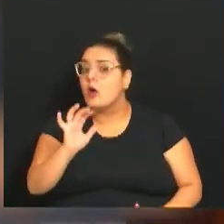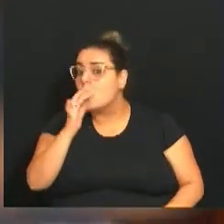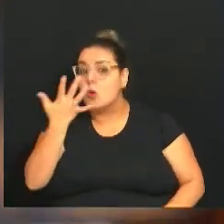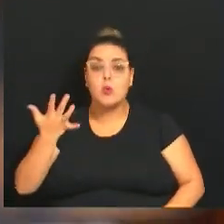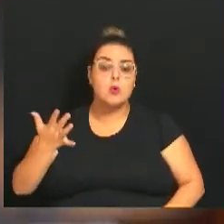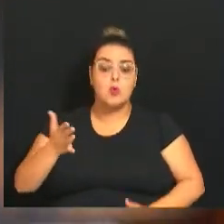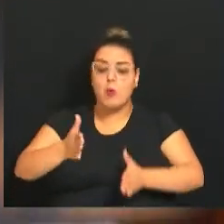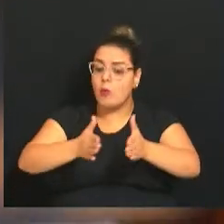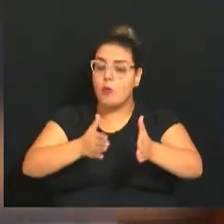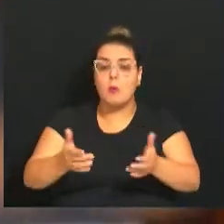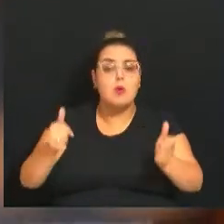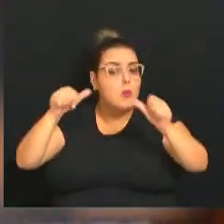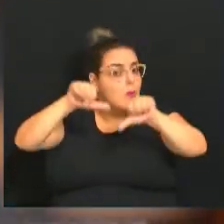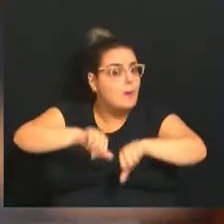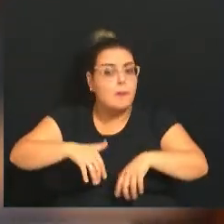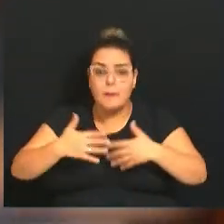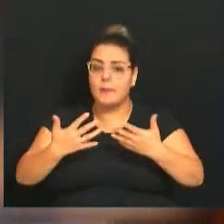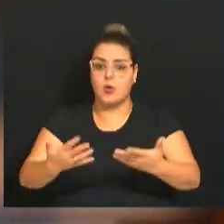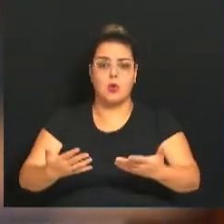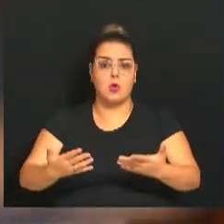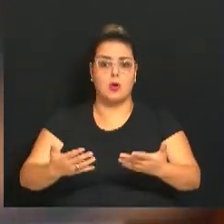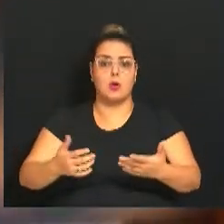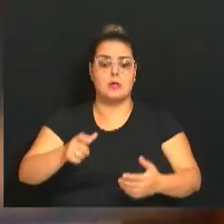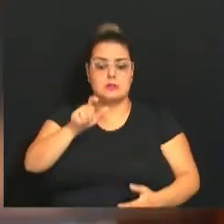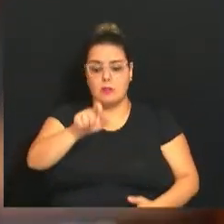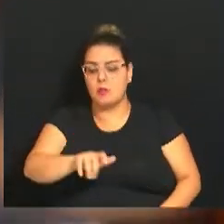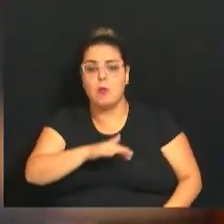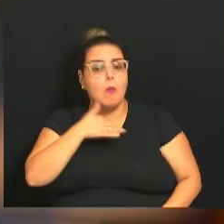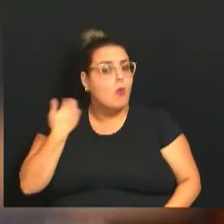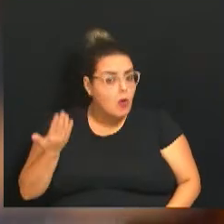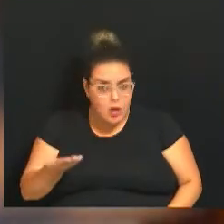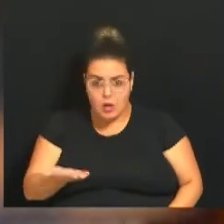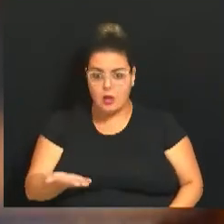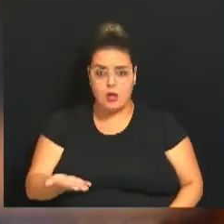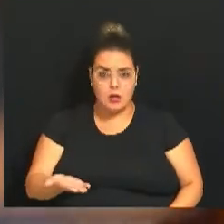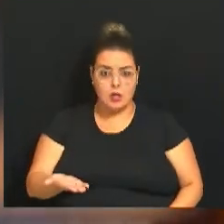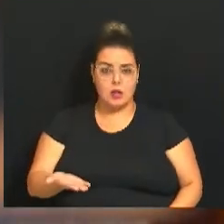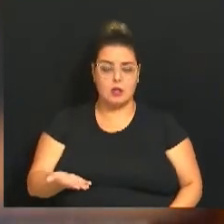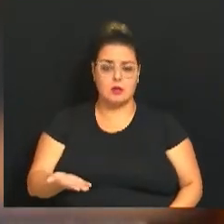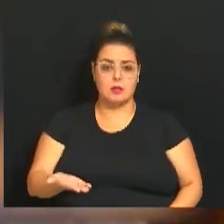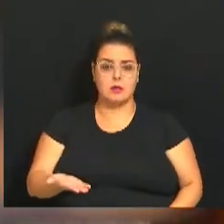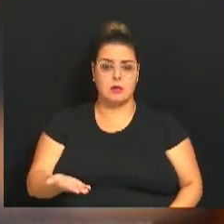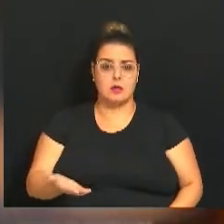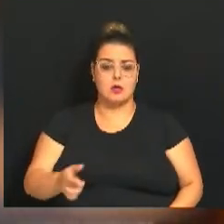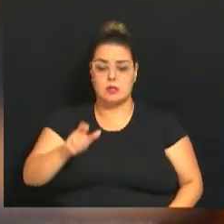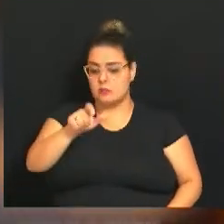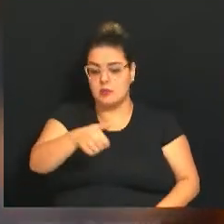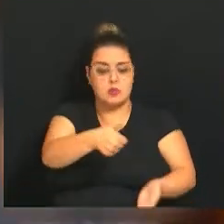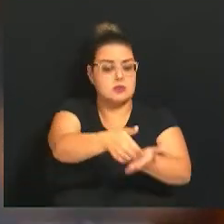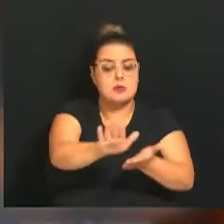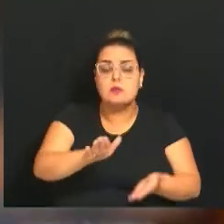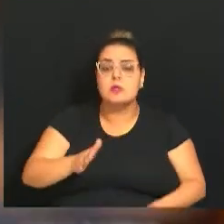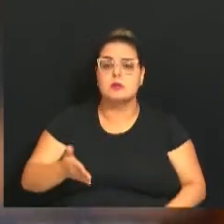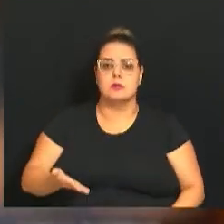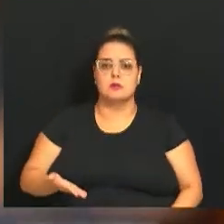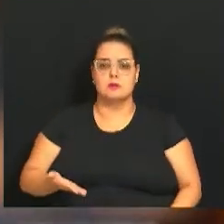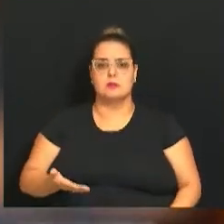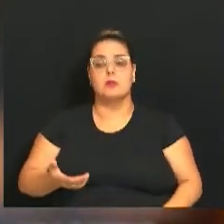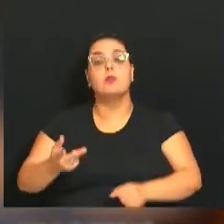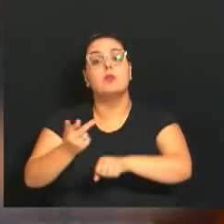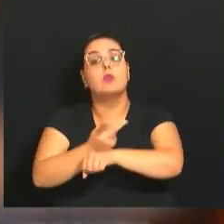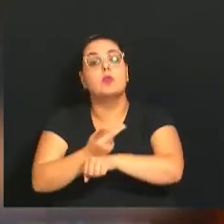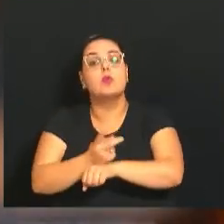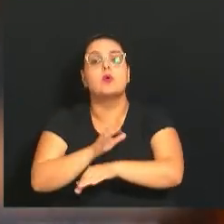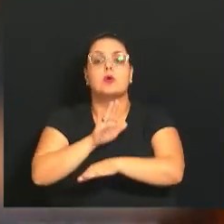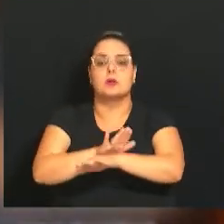situação de perder essa pessoa? Vai esperar uma situação dessa pessoa ser demitida? Então, assim, busque ajuda,